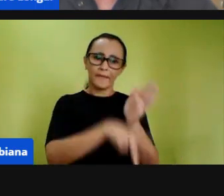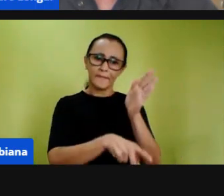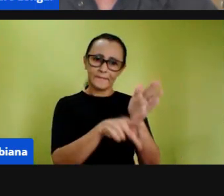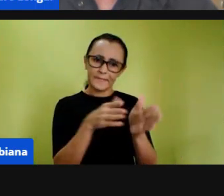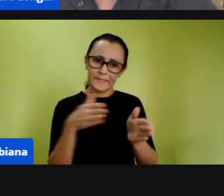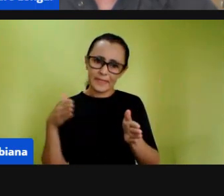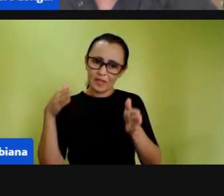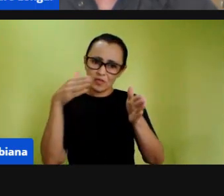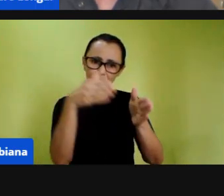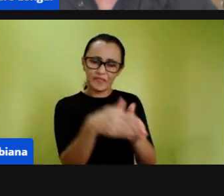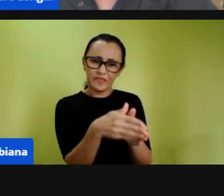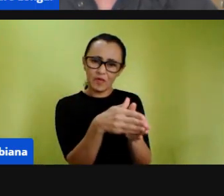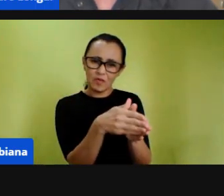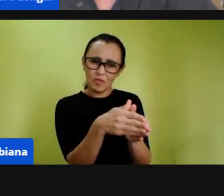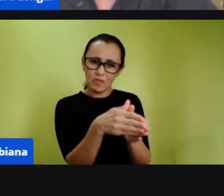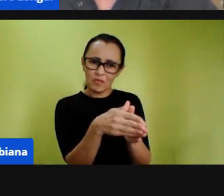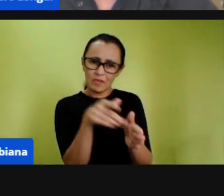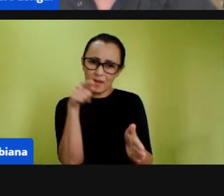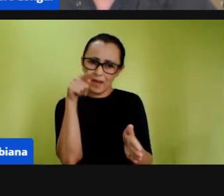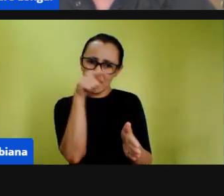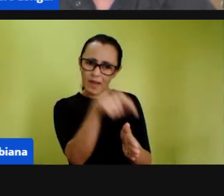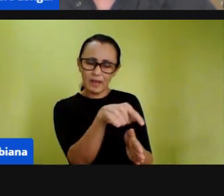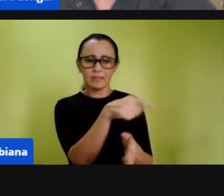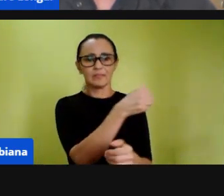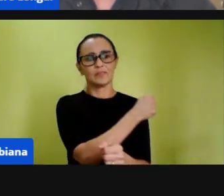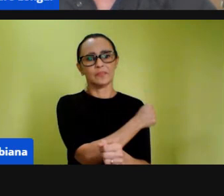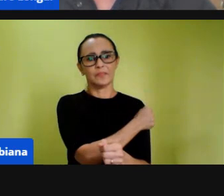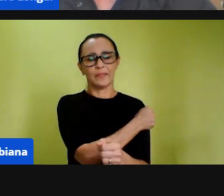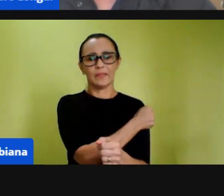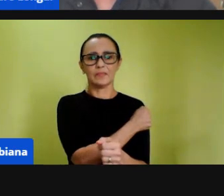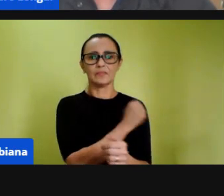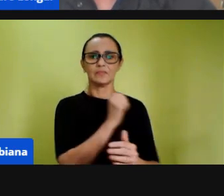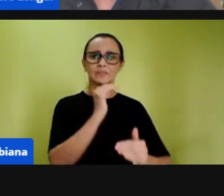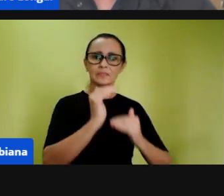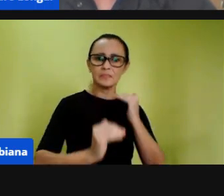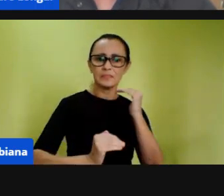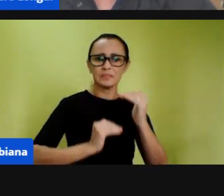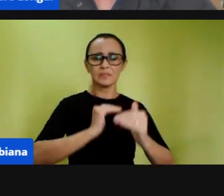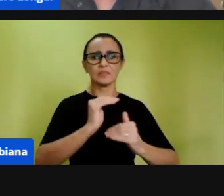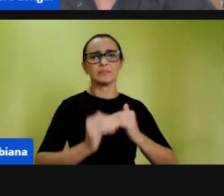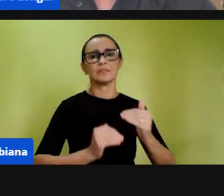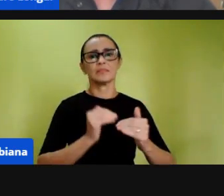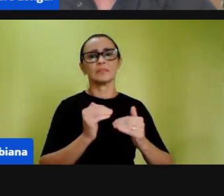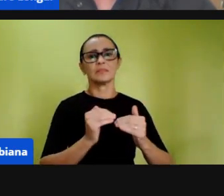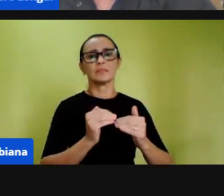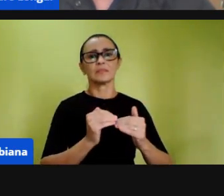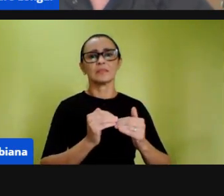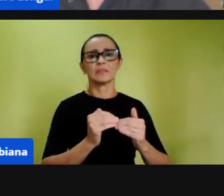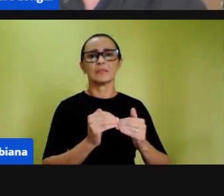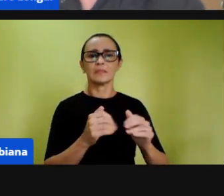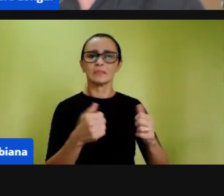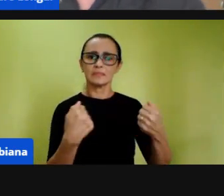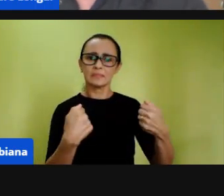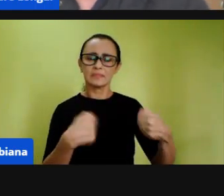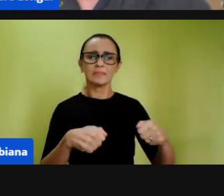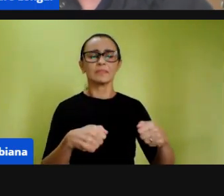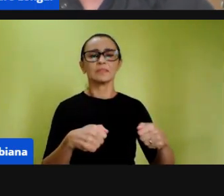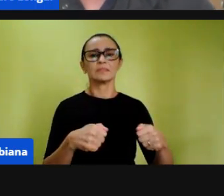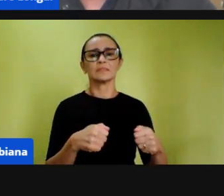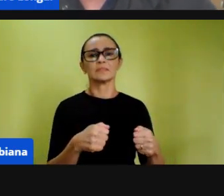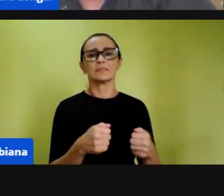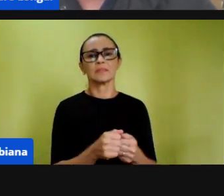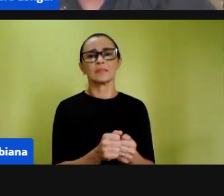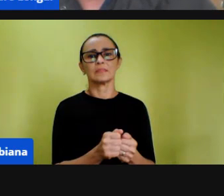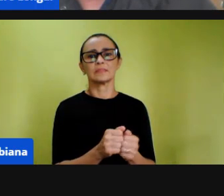ele todo está centrado no aluno, né? Em desenvolver as potencialidades, os conteúdos. Esses conteúdos, eles já